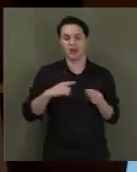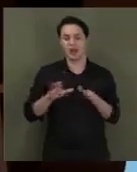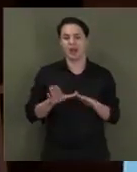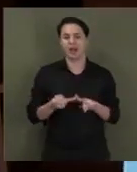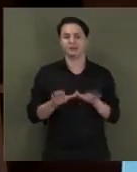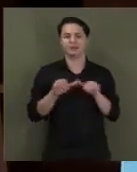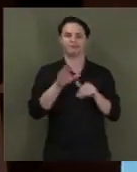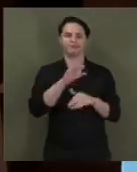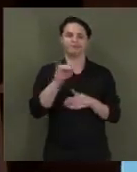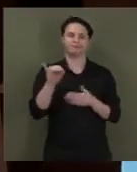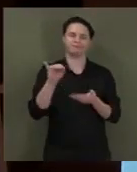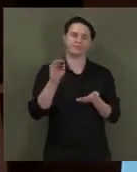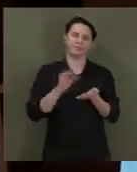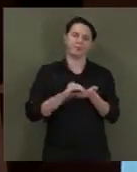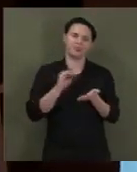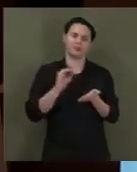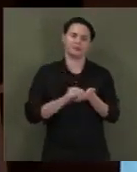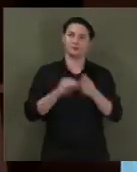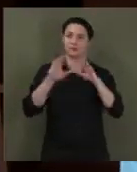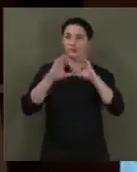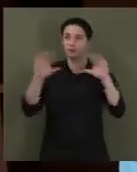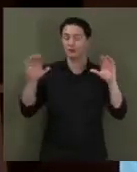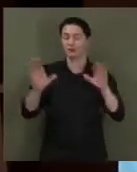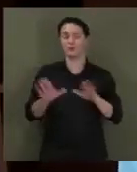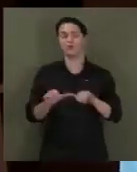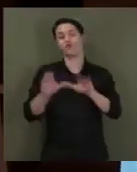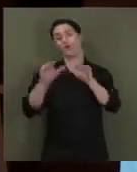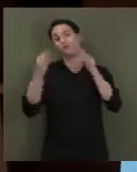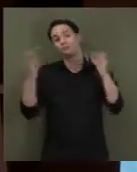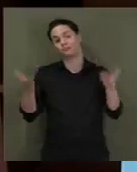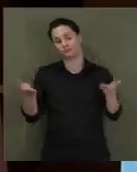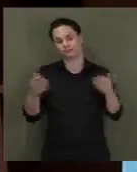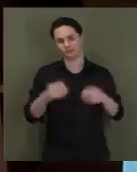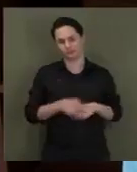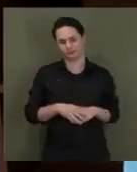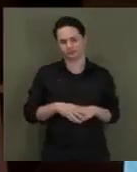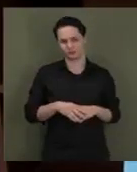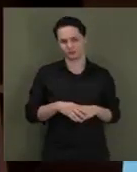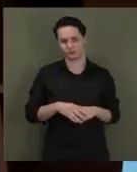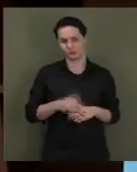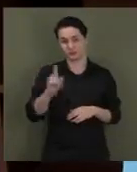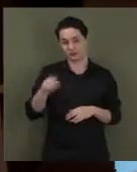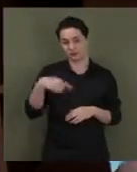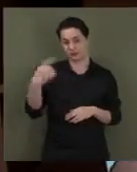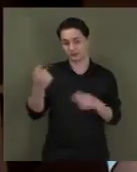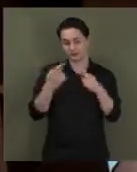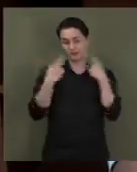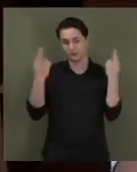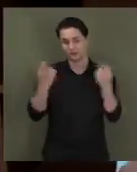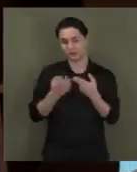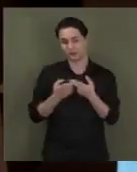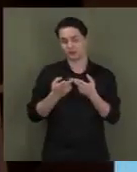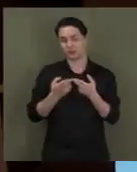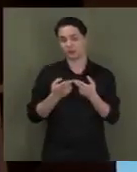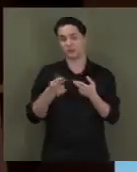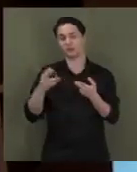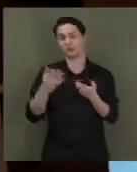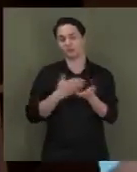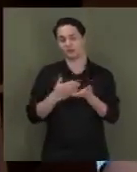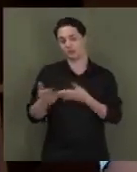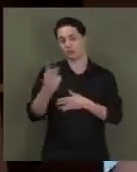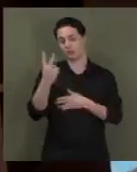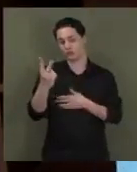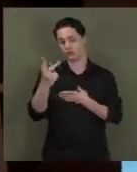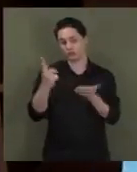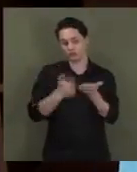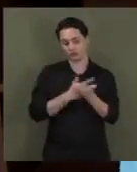se falta o céu para voar. Logo após a sessão, foram lançados 2 livros,